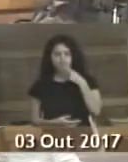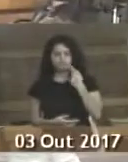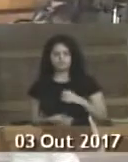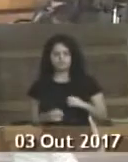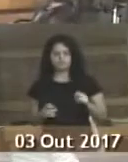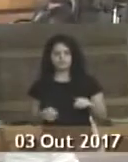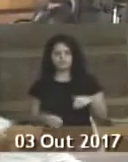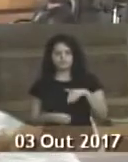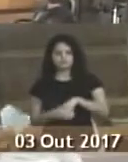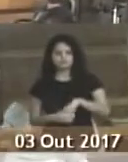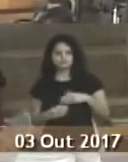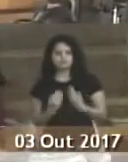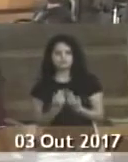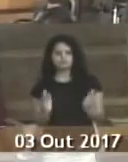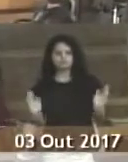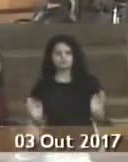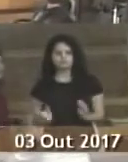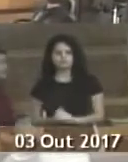votação aberta.